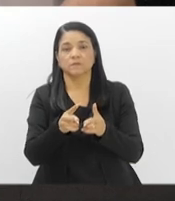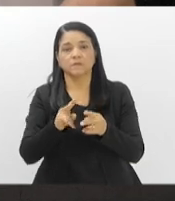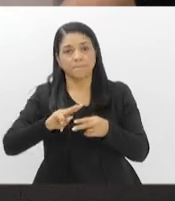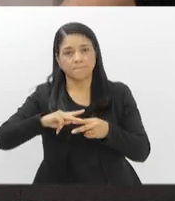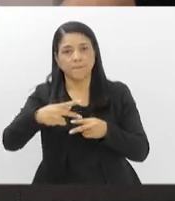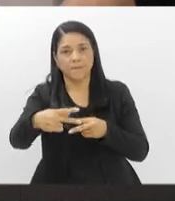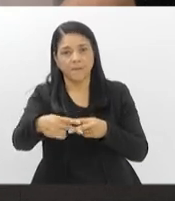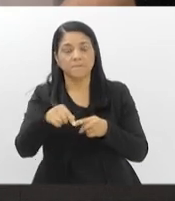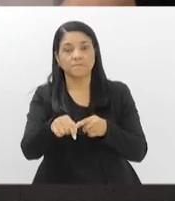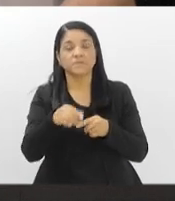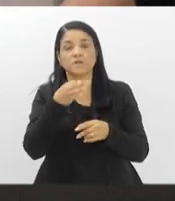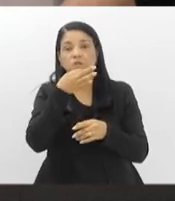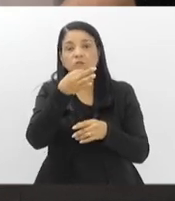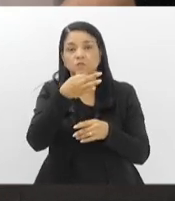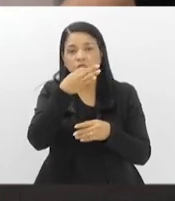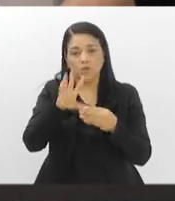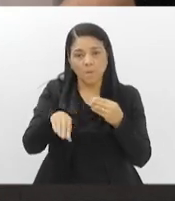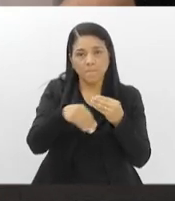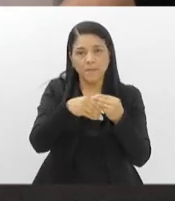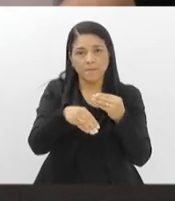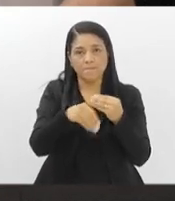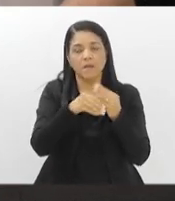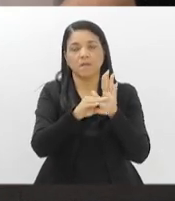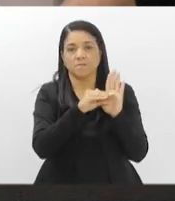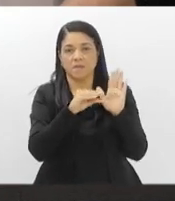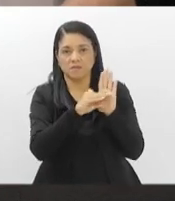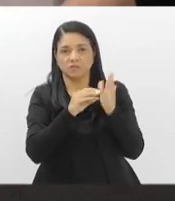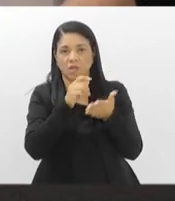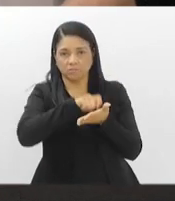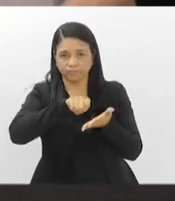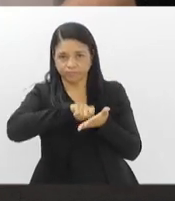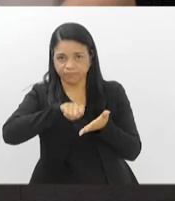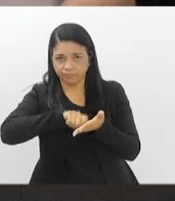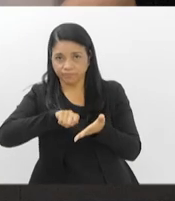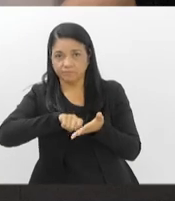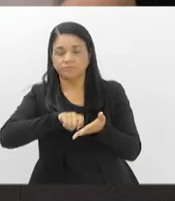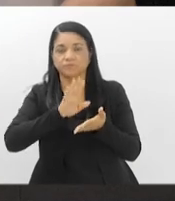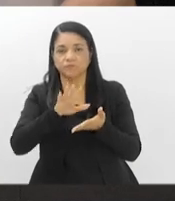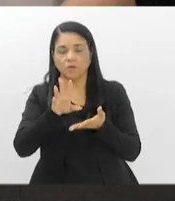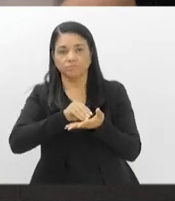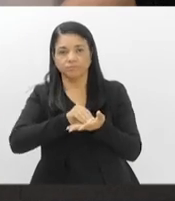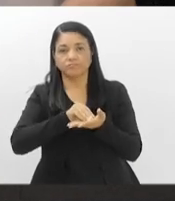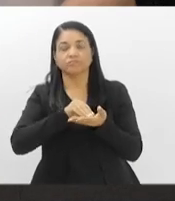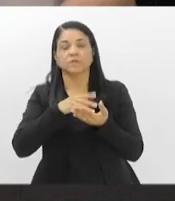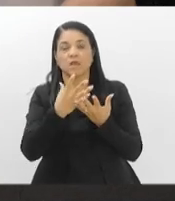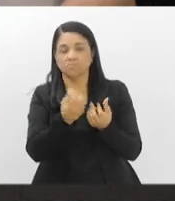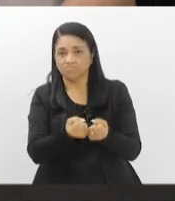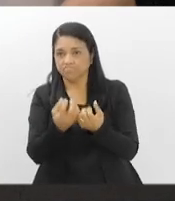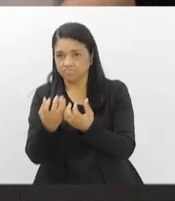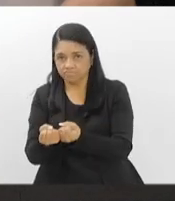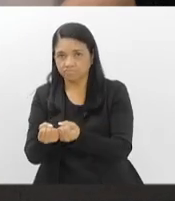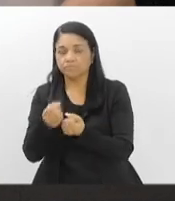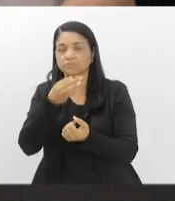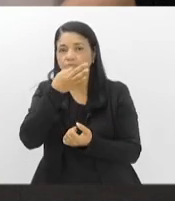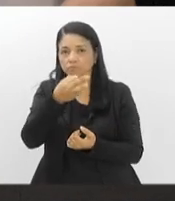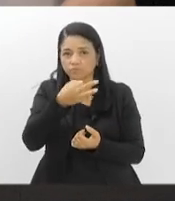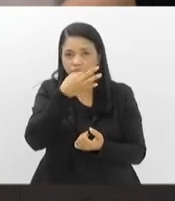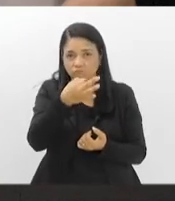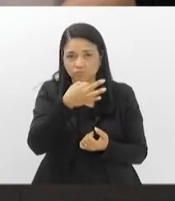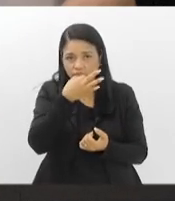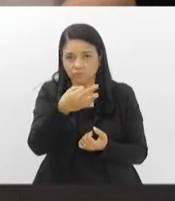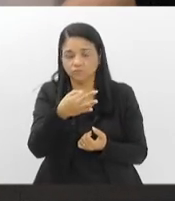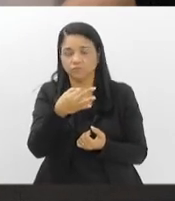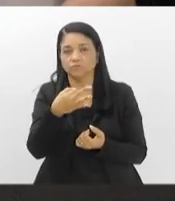a qualquer sugestão e emendas que foram feitas aqui já foram anotadas e nós vamos eh acatar as as sugestões as